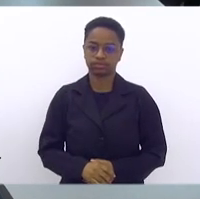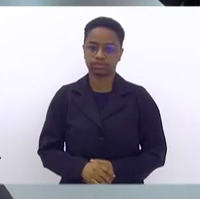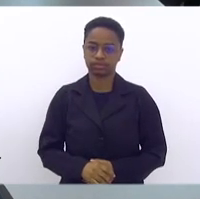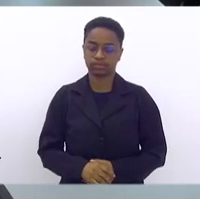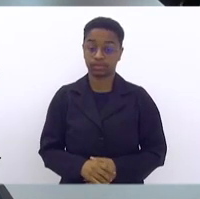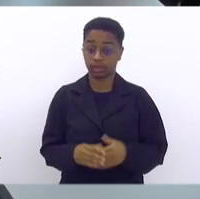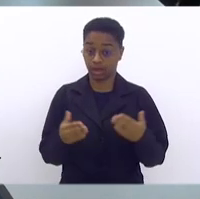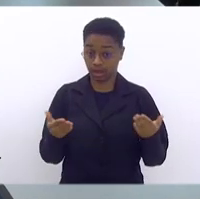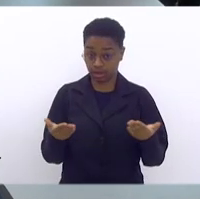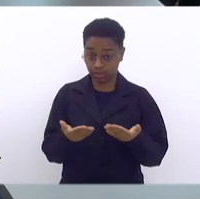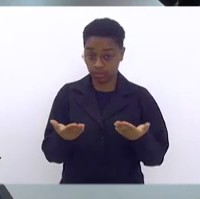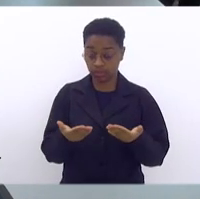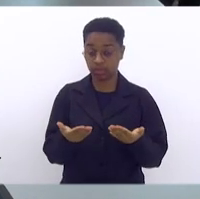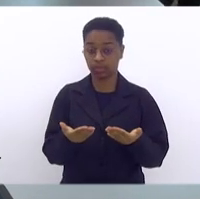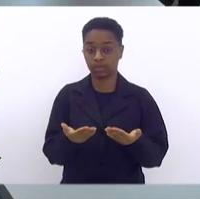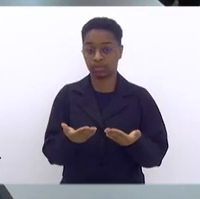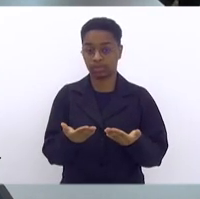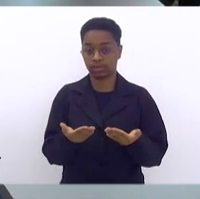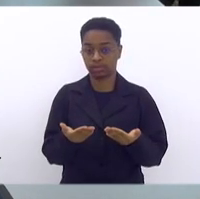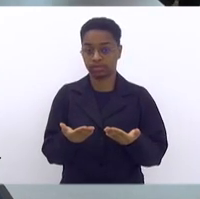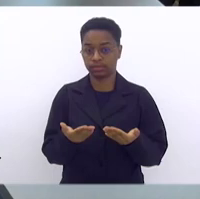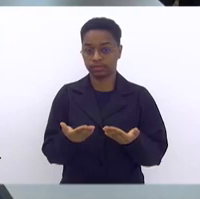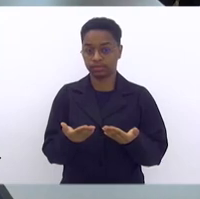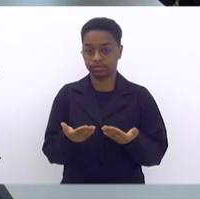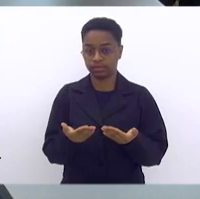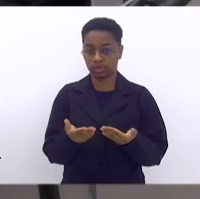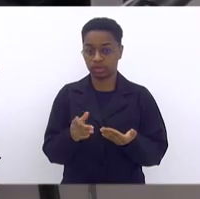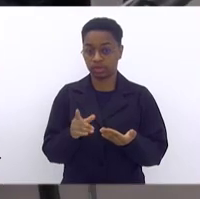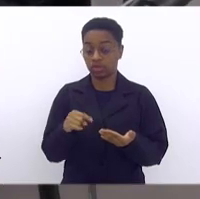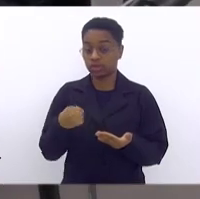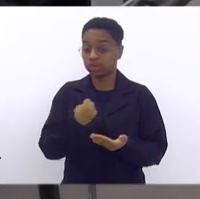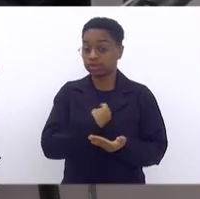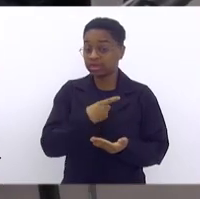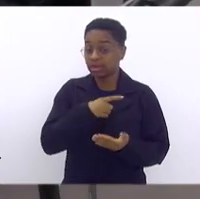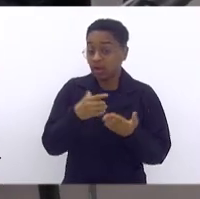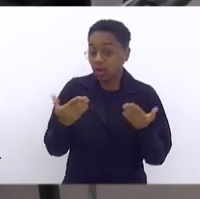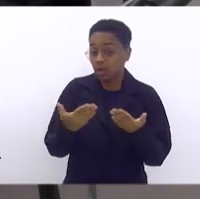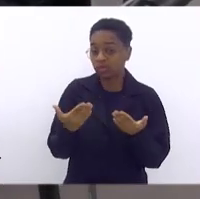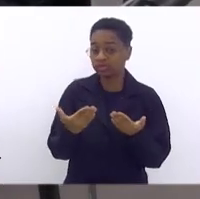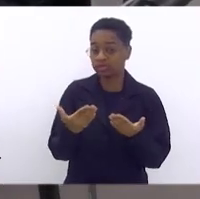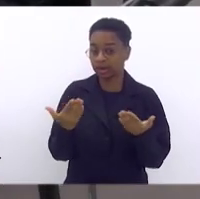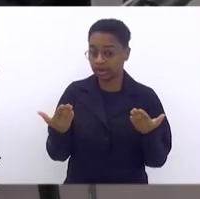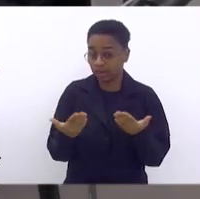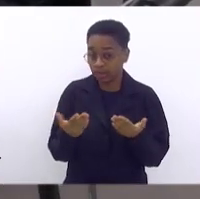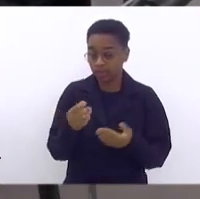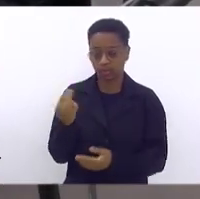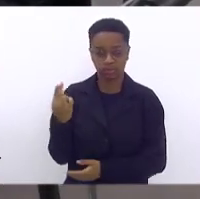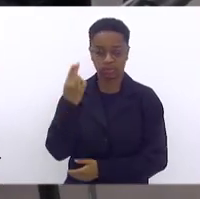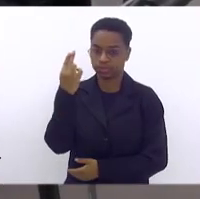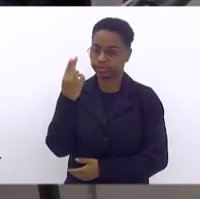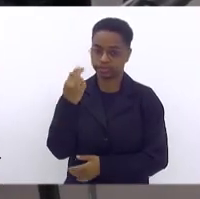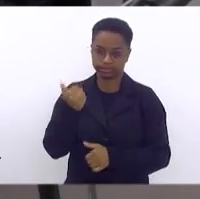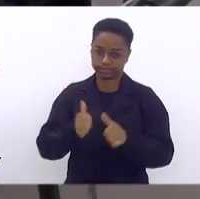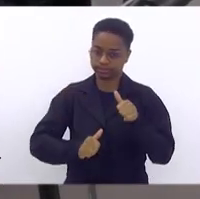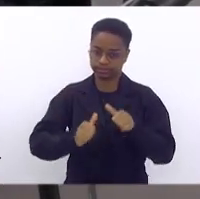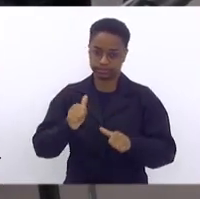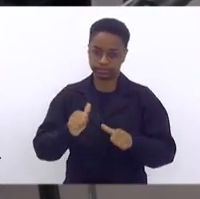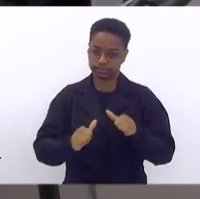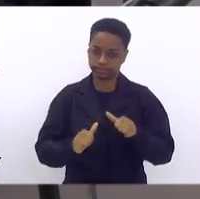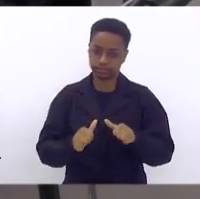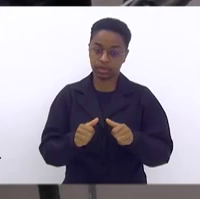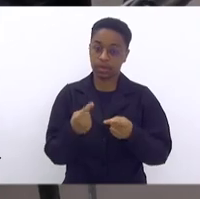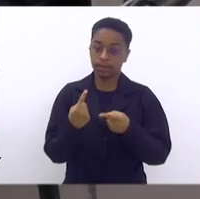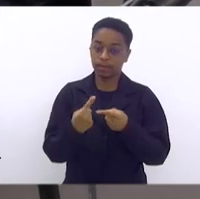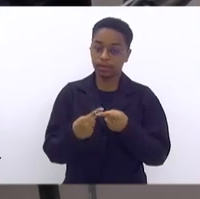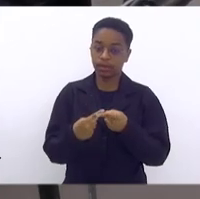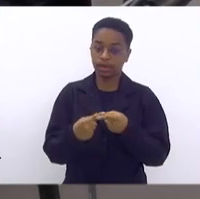nesse momento, com o que temos hoje, não seria possível fazer esse tipo de análise, né, porque